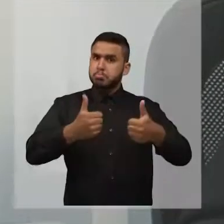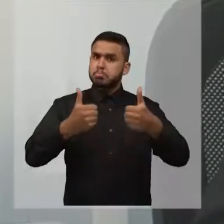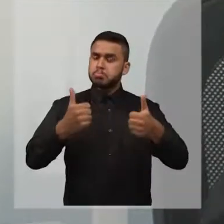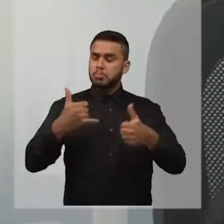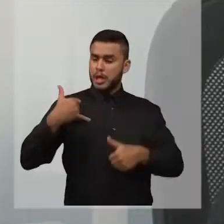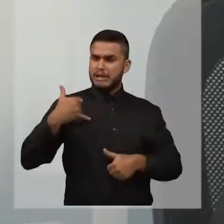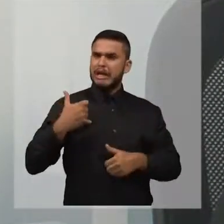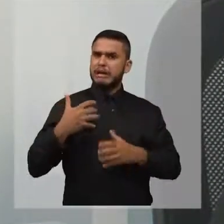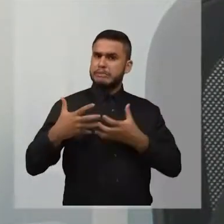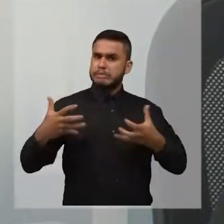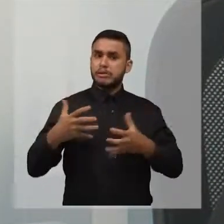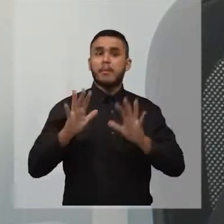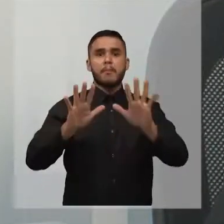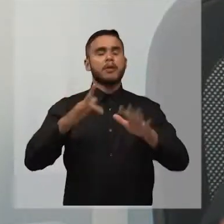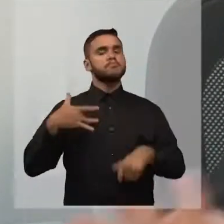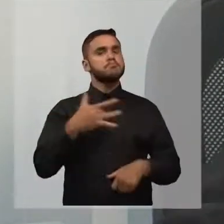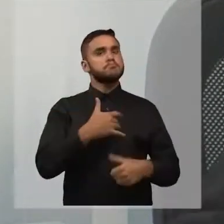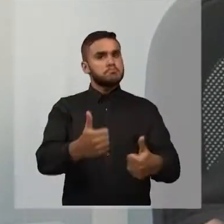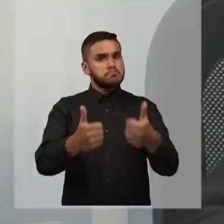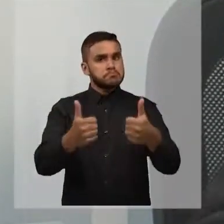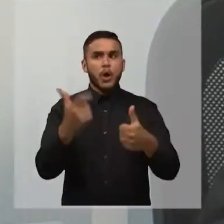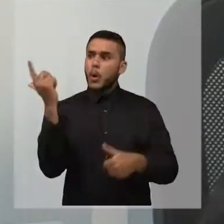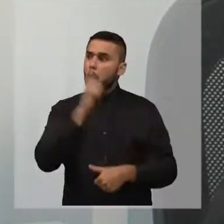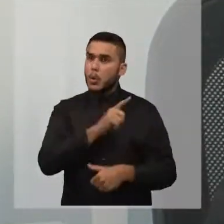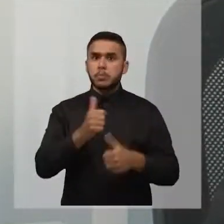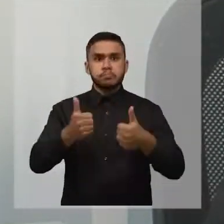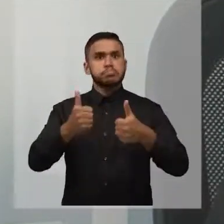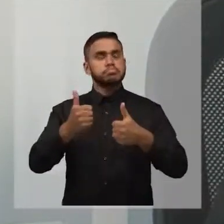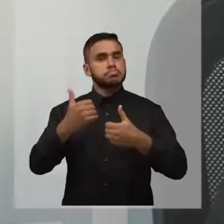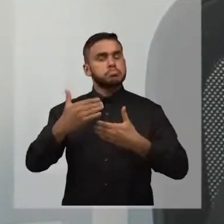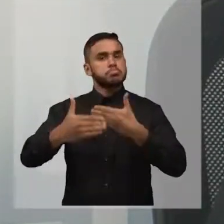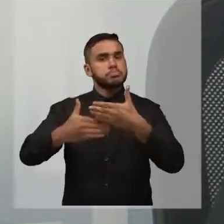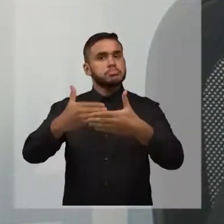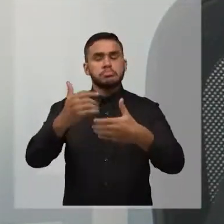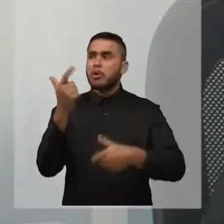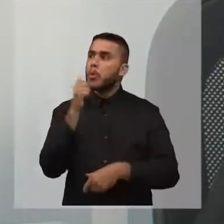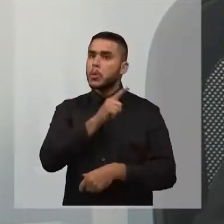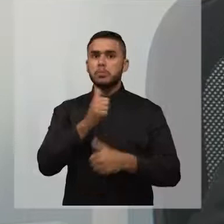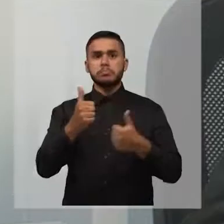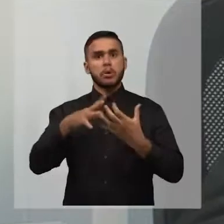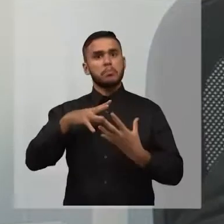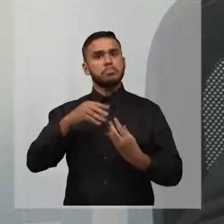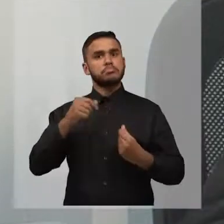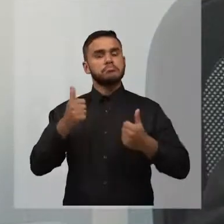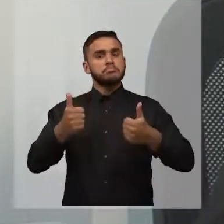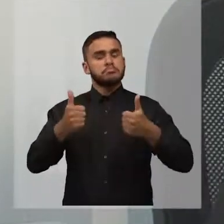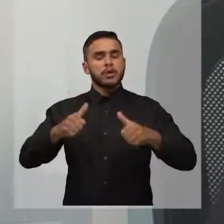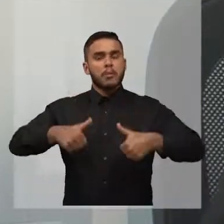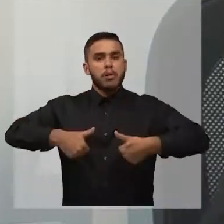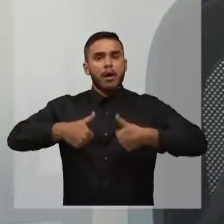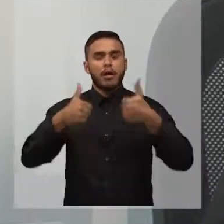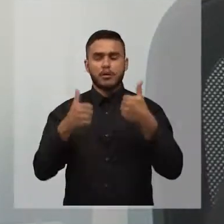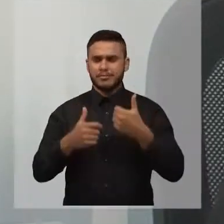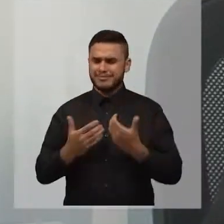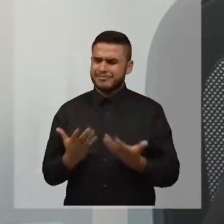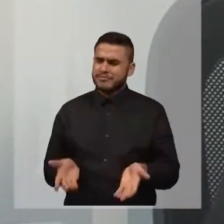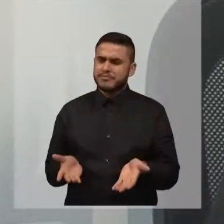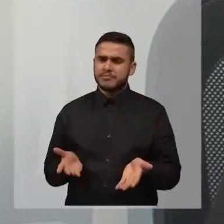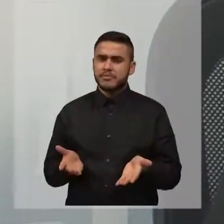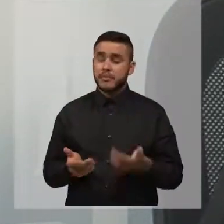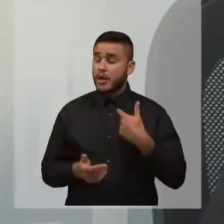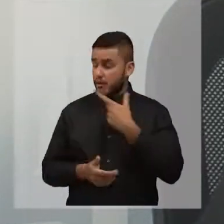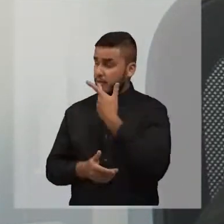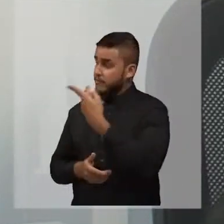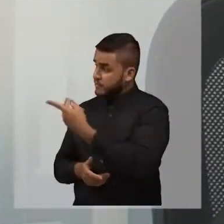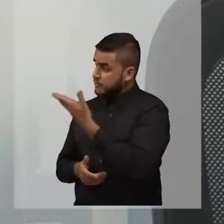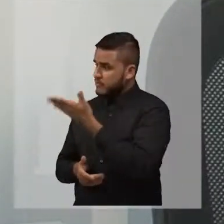isso. Então, o que acontece? Volto a reafirmar o que eu falei no começo do programa. Foi uma perca de uma oportunidade ímpar